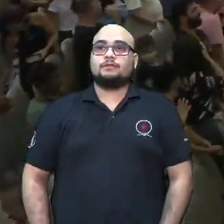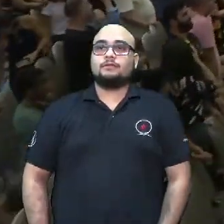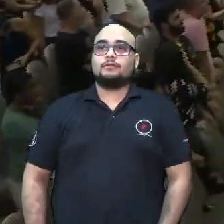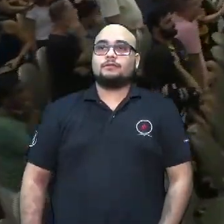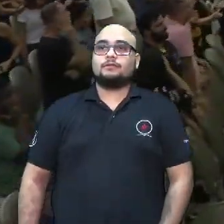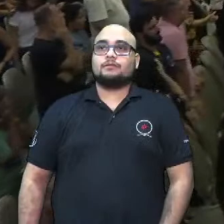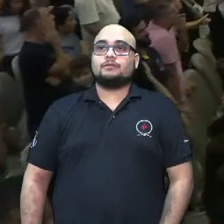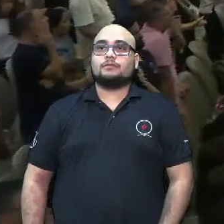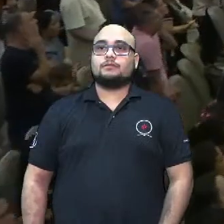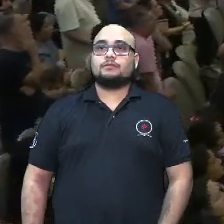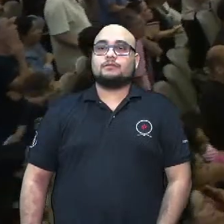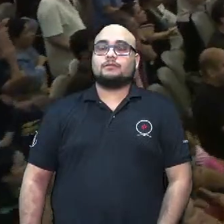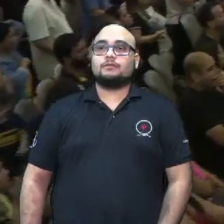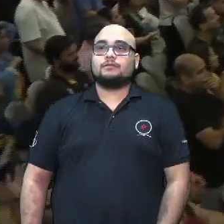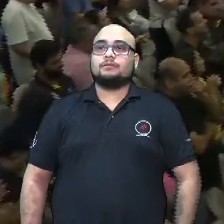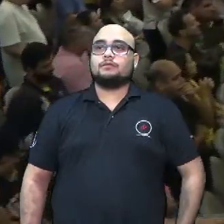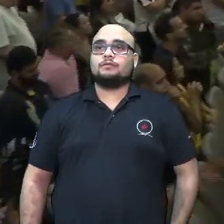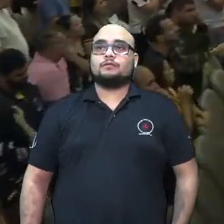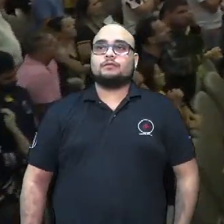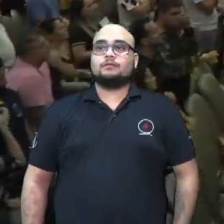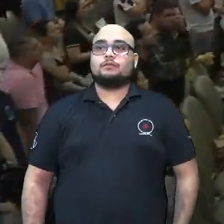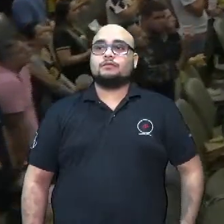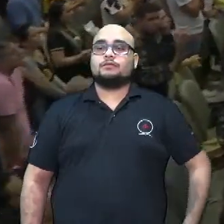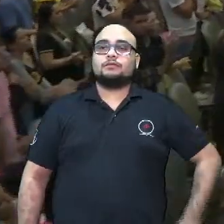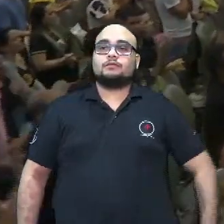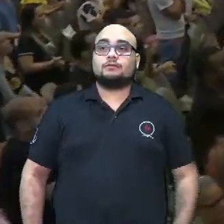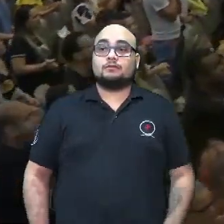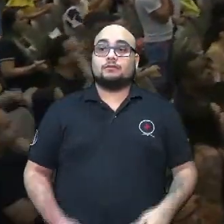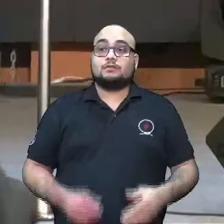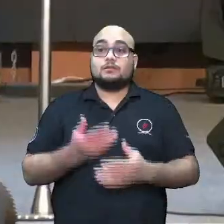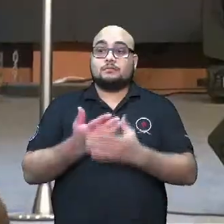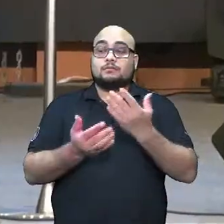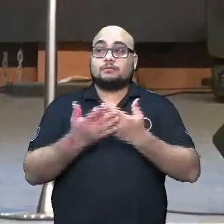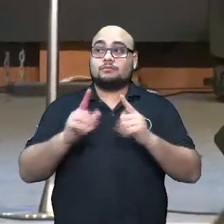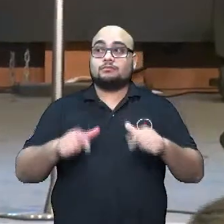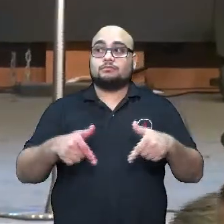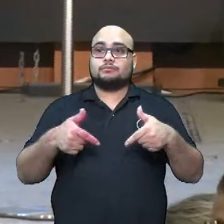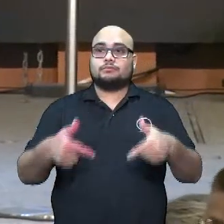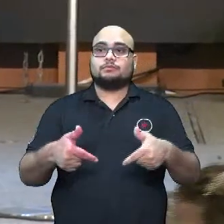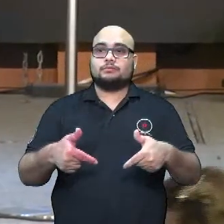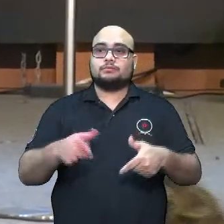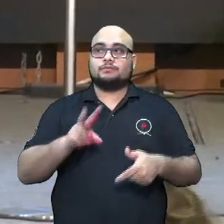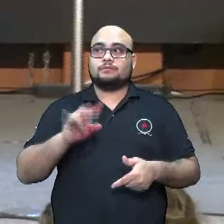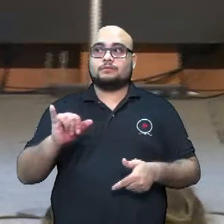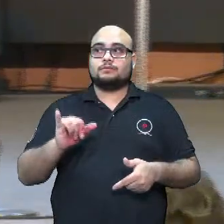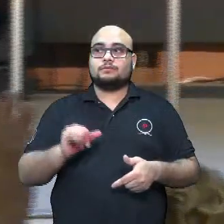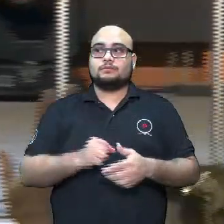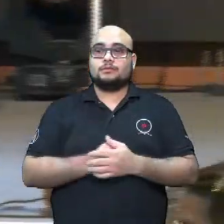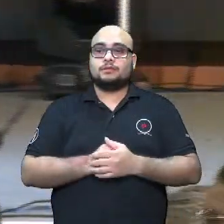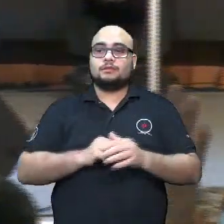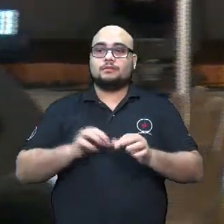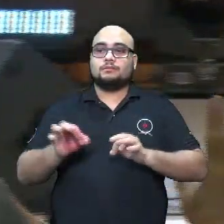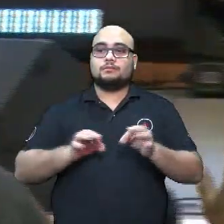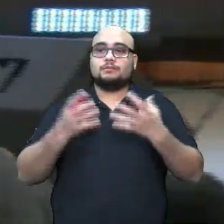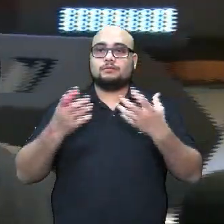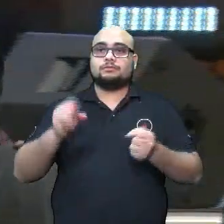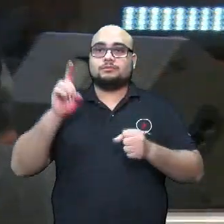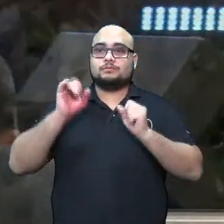dele, não adianta o inimigo se levantar. Vai acontecer. Você recebe essa palavra? Deus te abençoe!